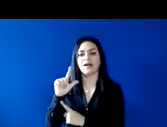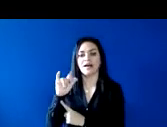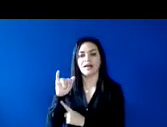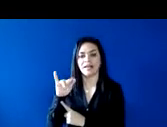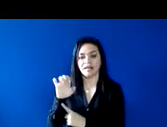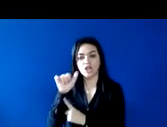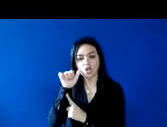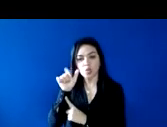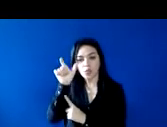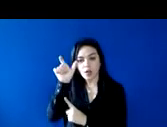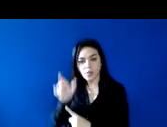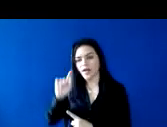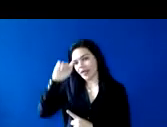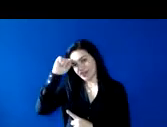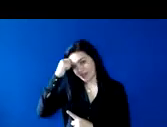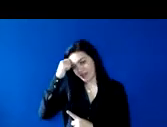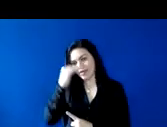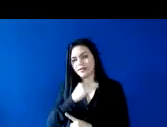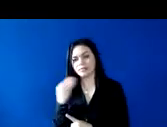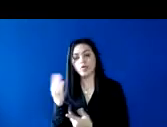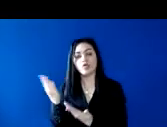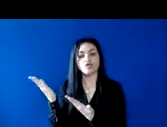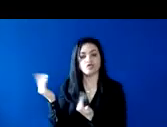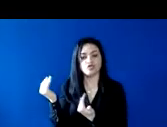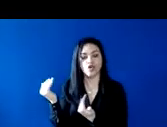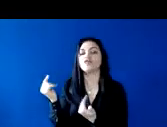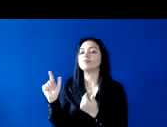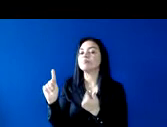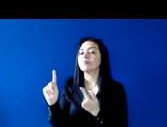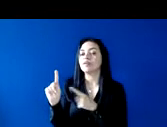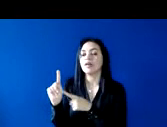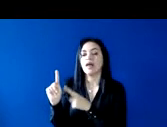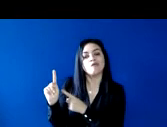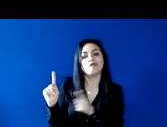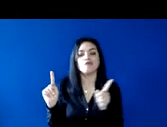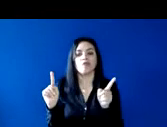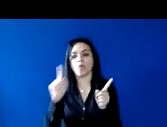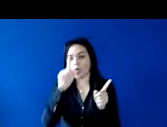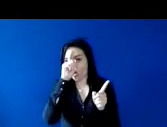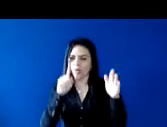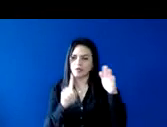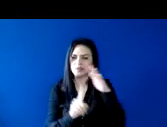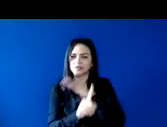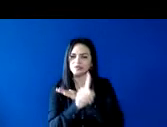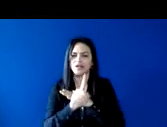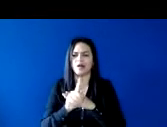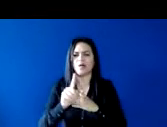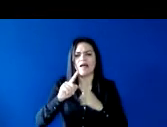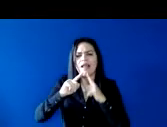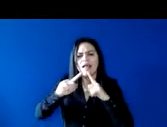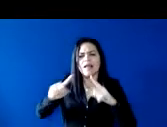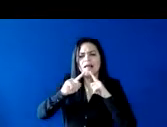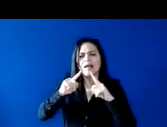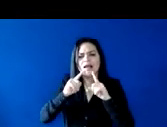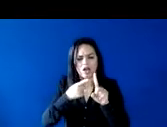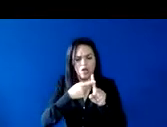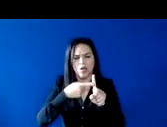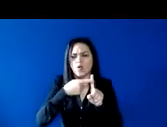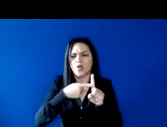uma mulher jovem, né, que foi ao hospital com queixas de dor abdominal várias vezes. Ela estava